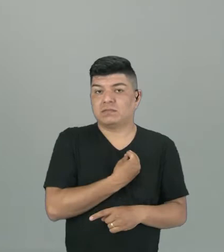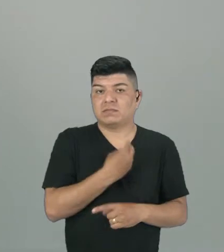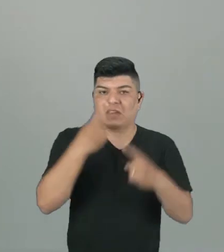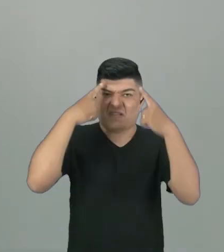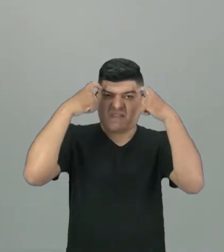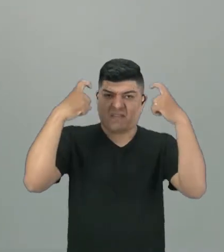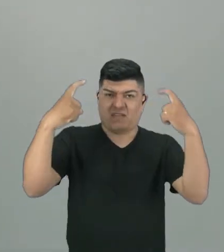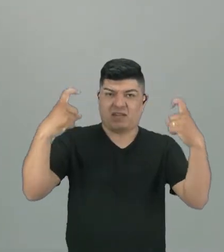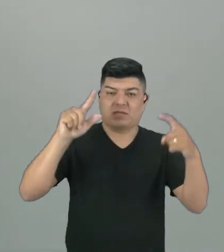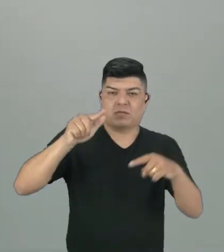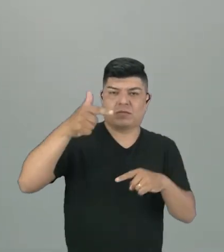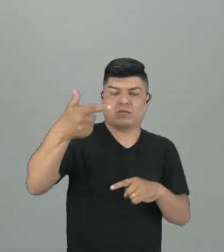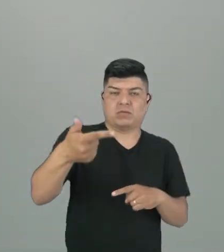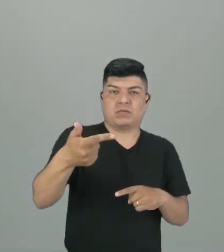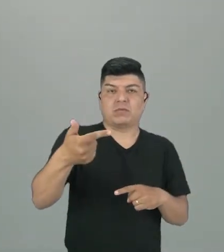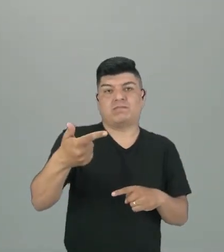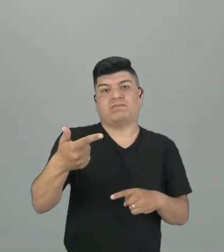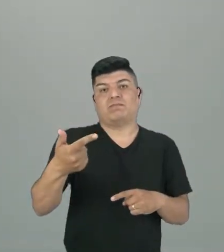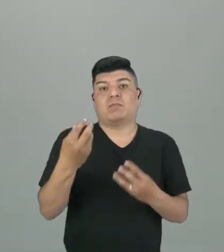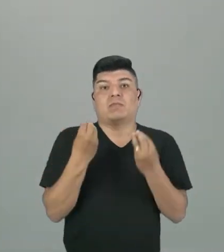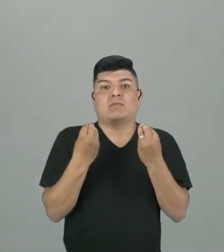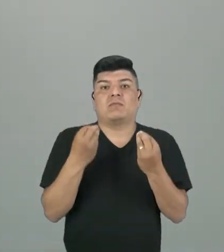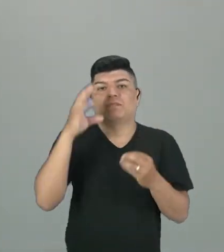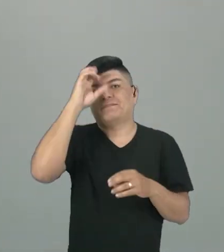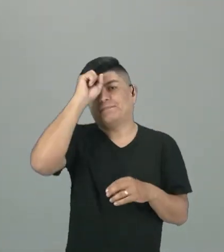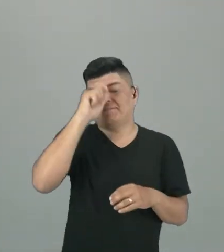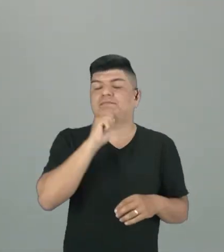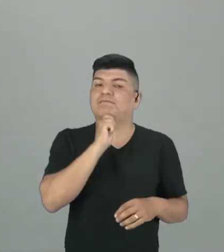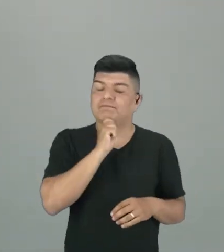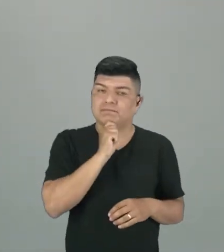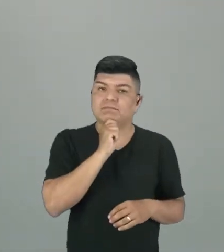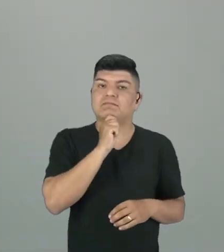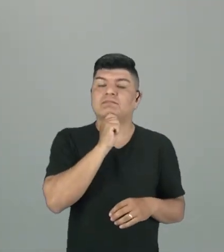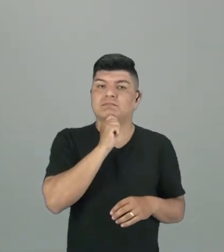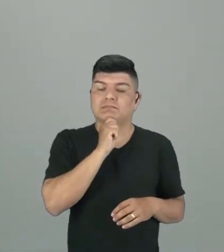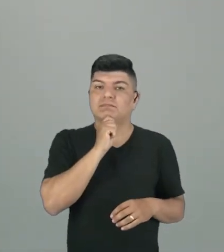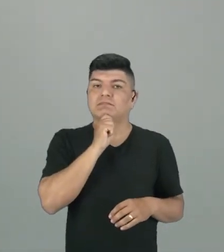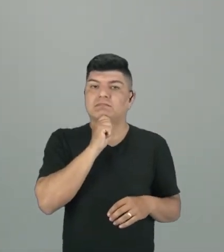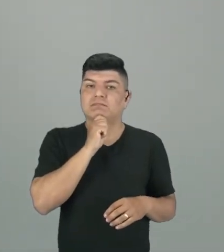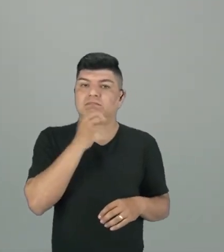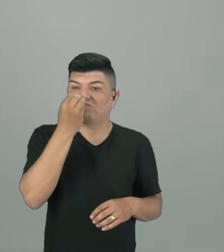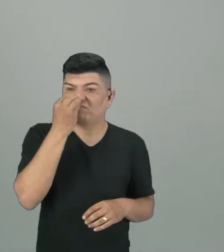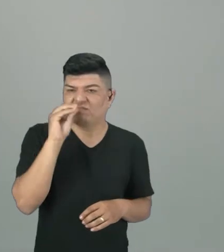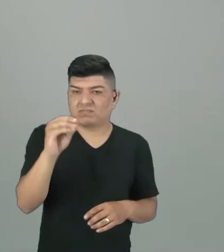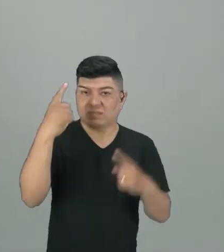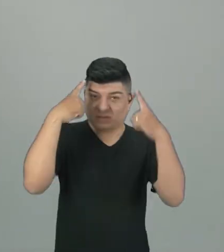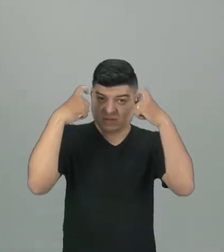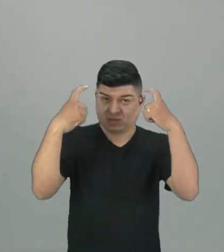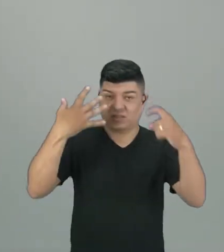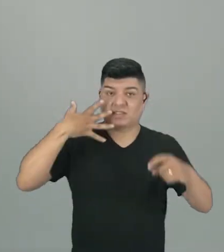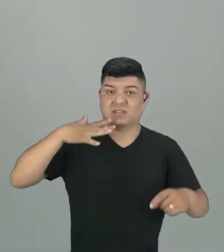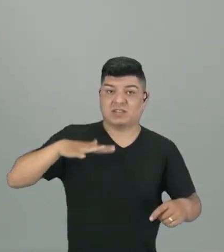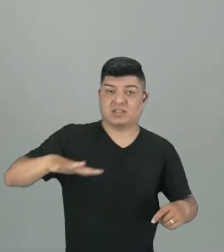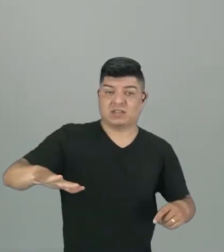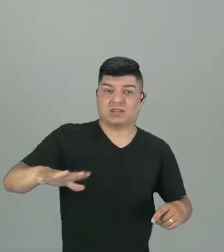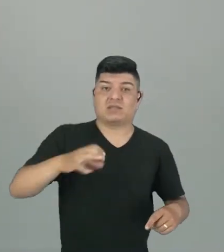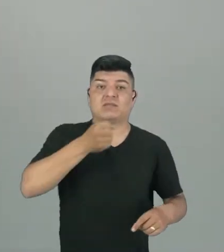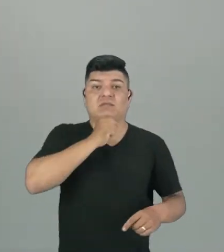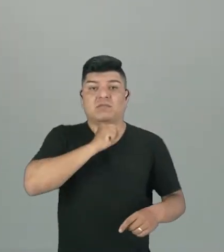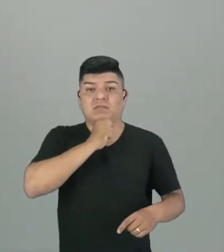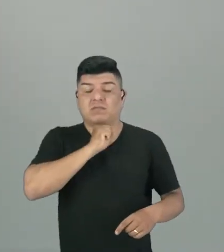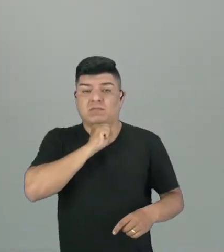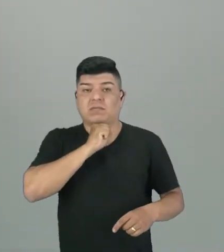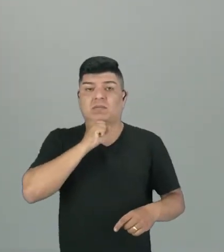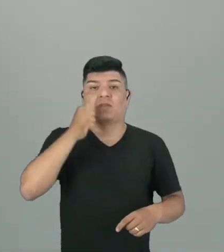violência contra o outro, como a gente tem que aprender, não é? A gente tem que repudiar a violência contra a criança, contra o idoso,